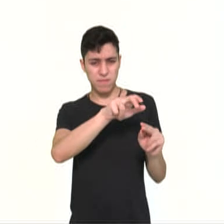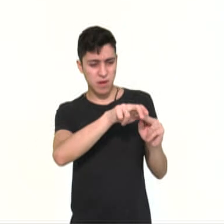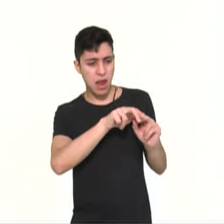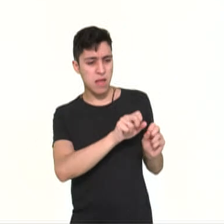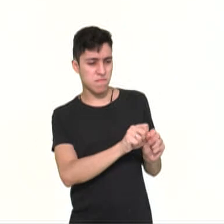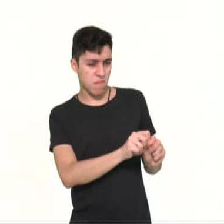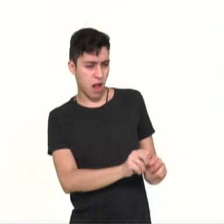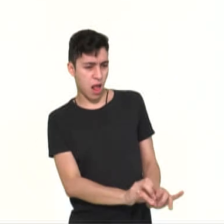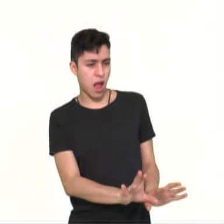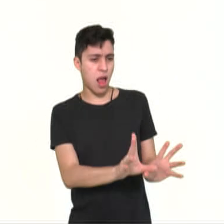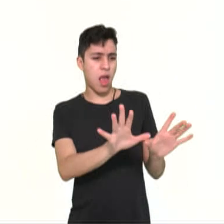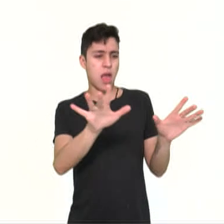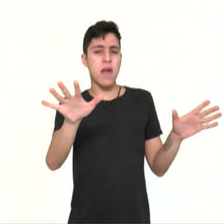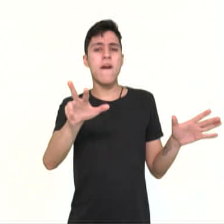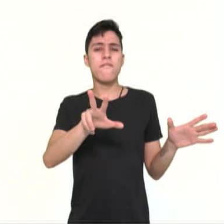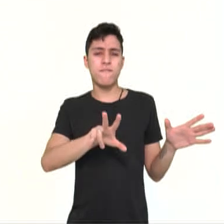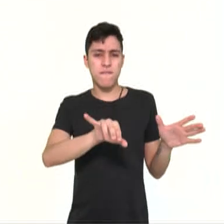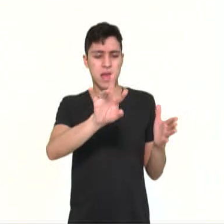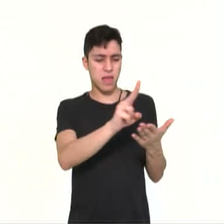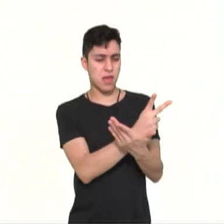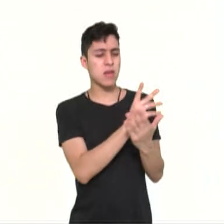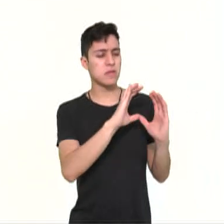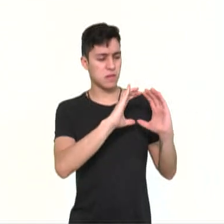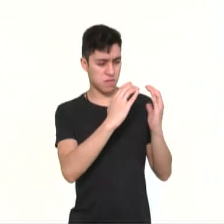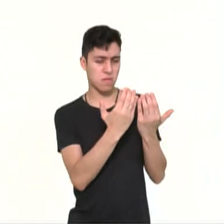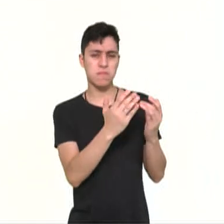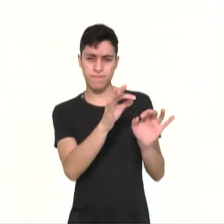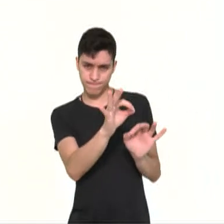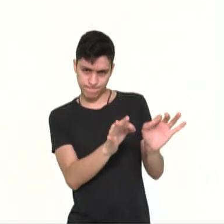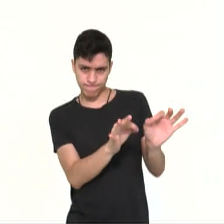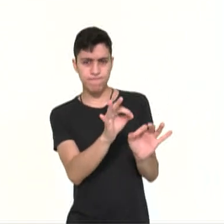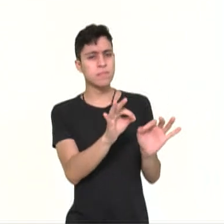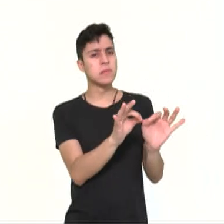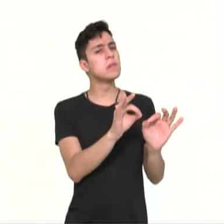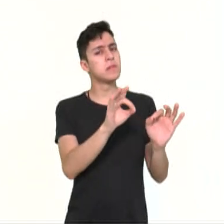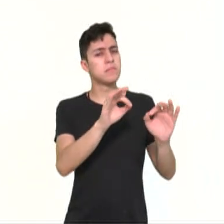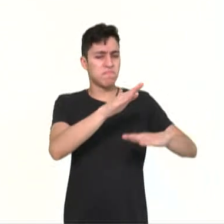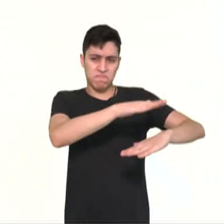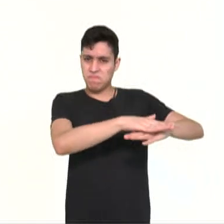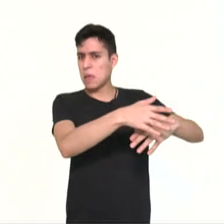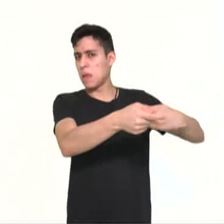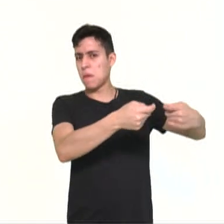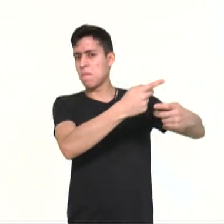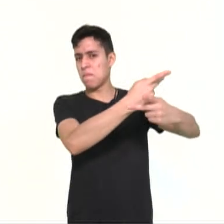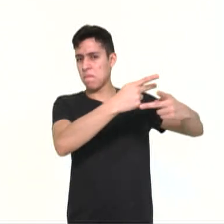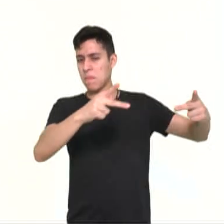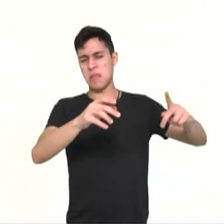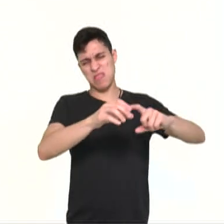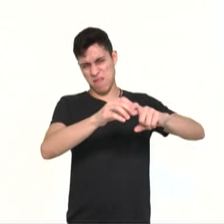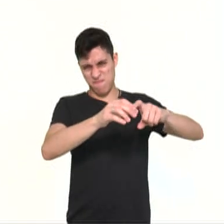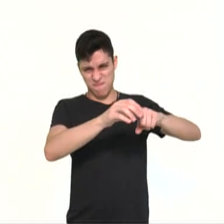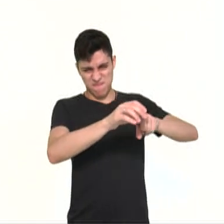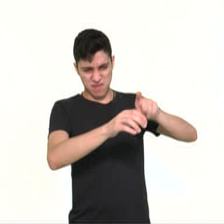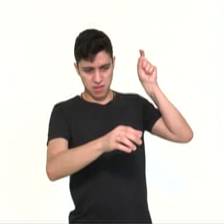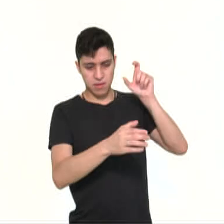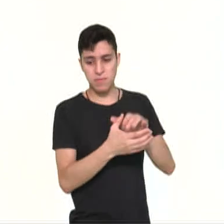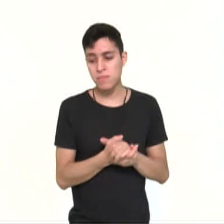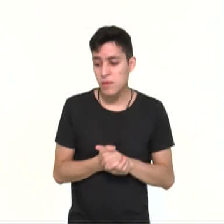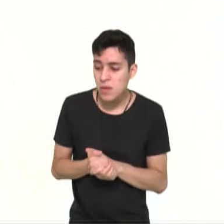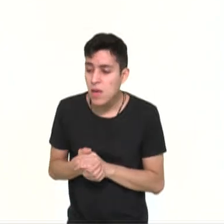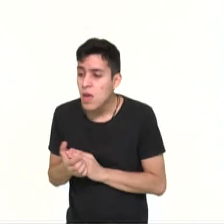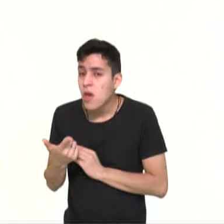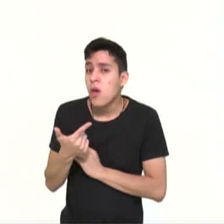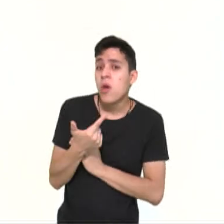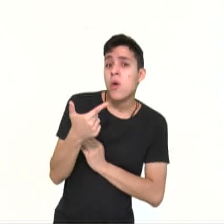eles vão permanecer organizados em comunidades bem independentes e em outros eles vão acabar estabelecendo